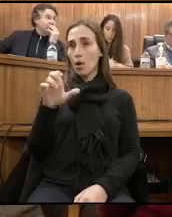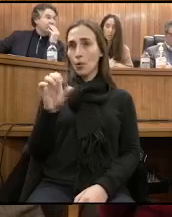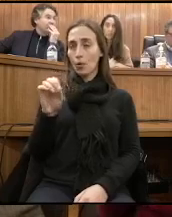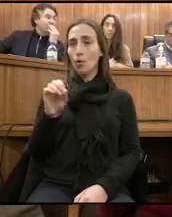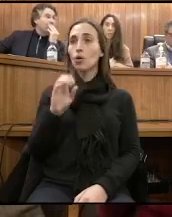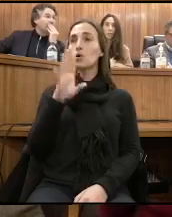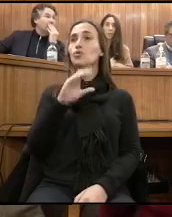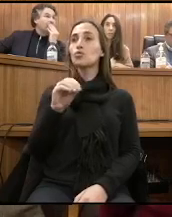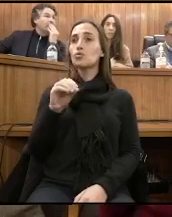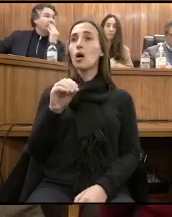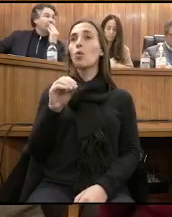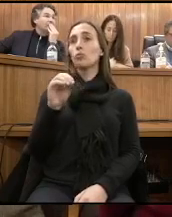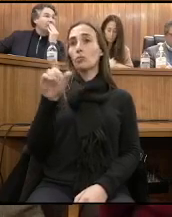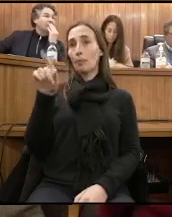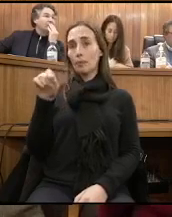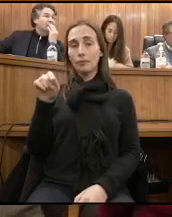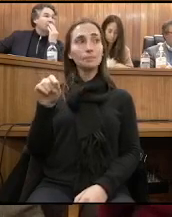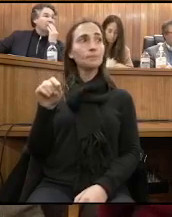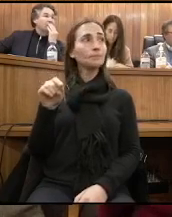João Morgado, também está.